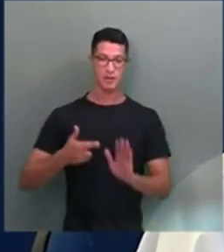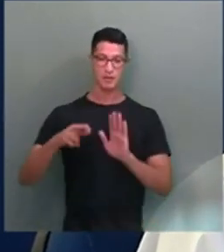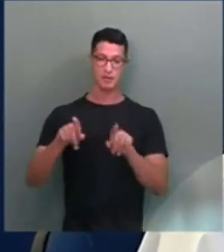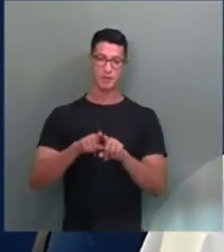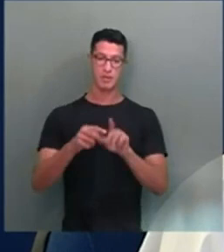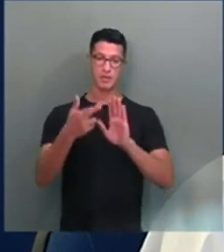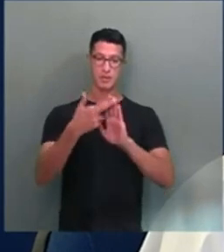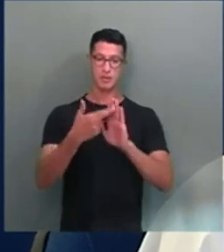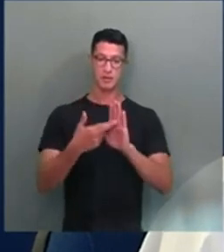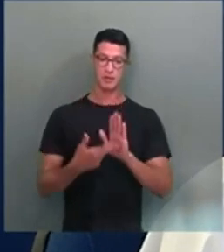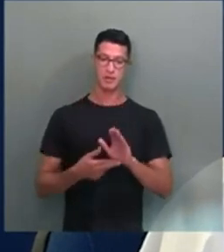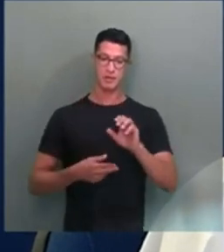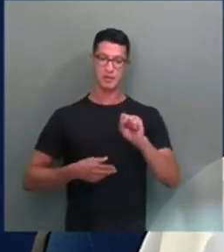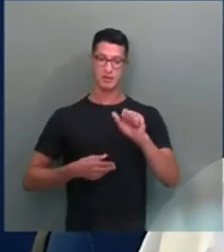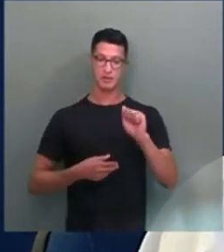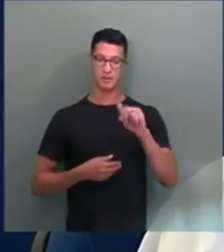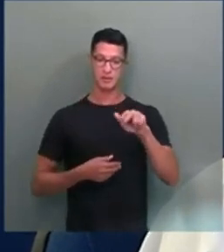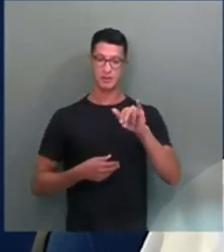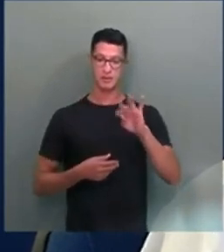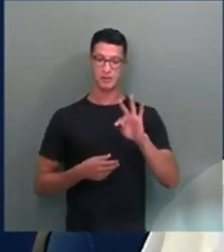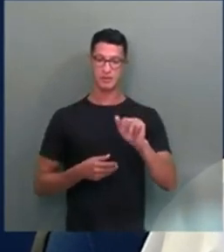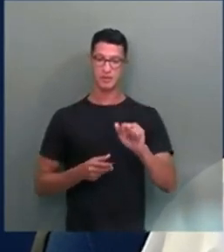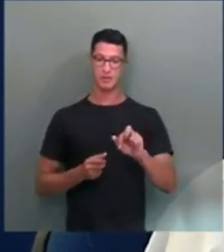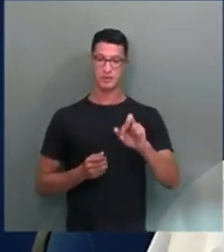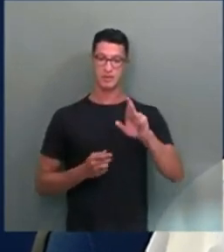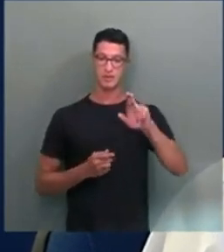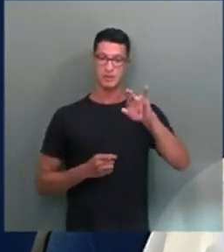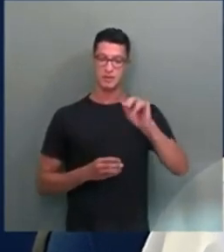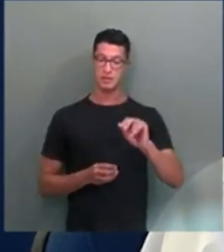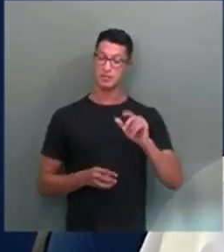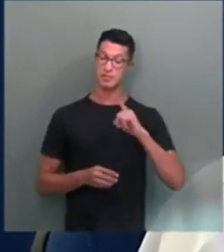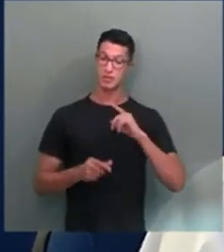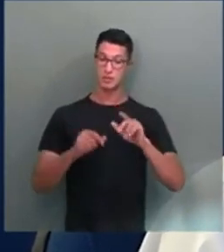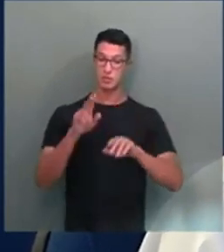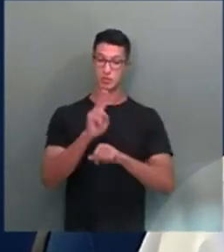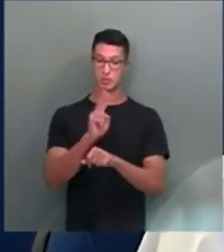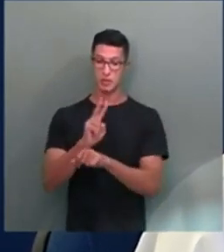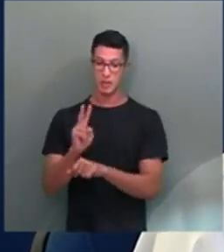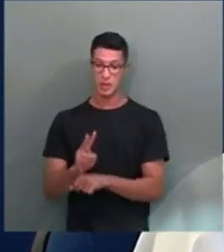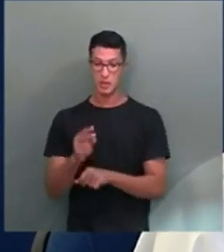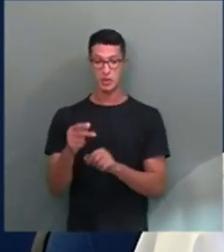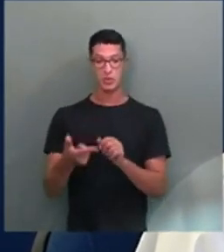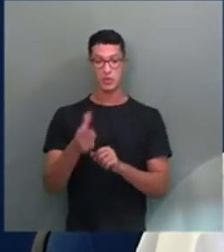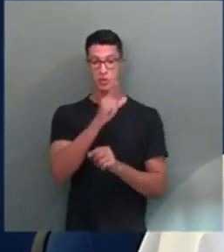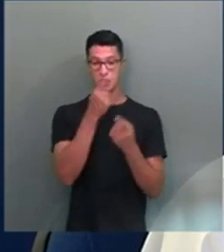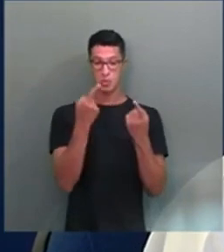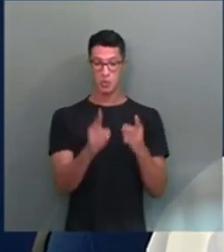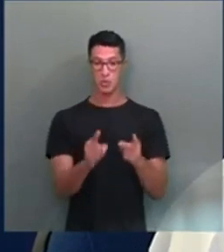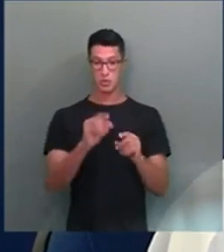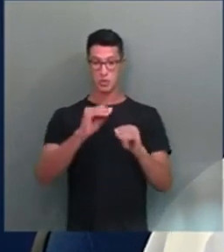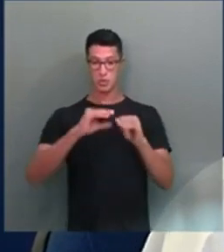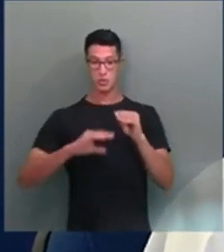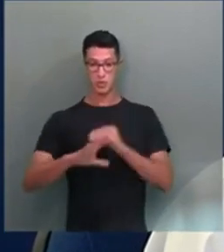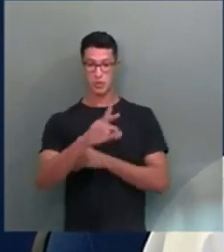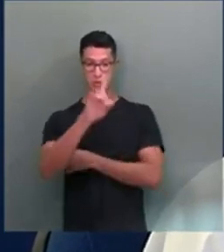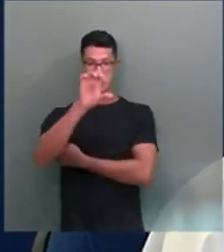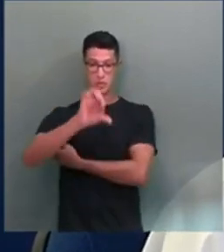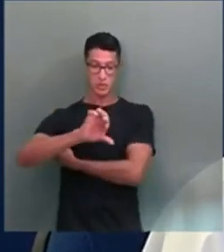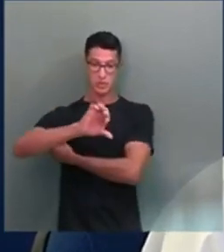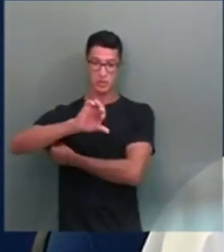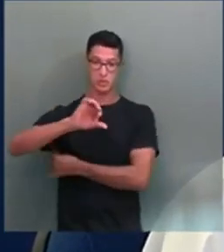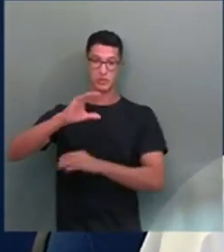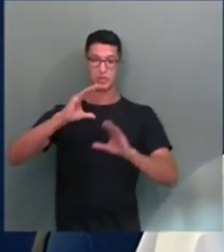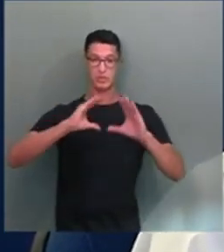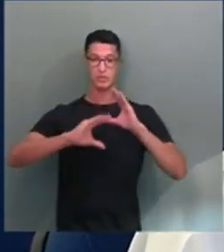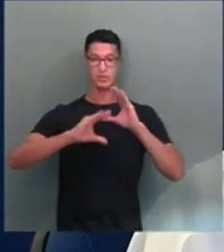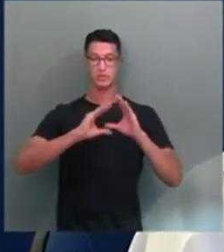de medidas sanitárias. Em atenção às normas de cuidado e prevenção contra a Covid-19, os meios de comunicação da